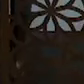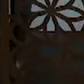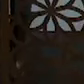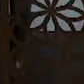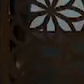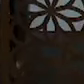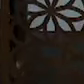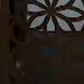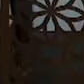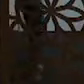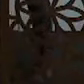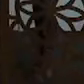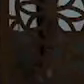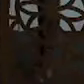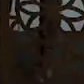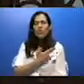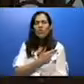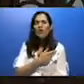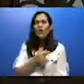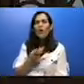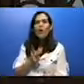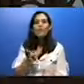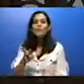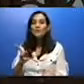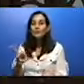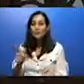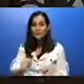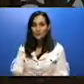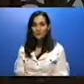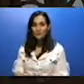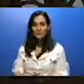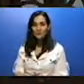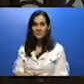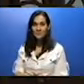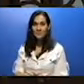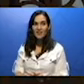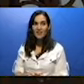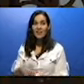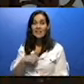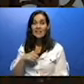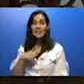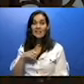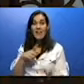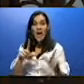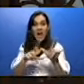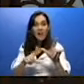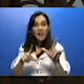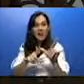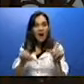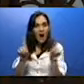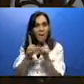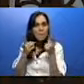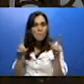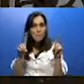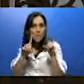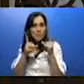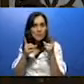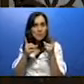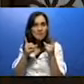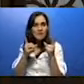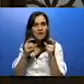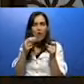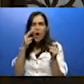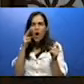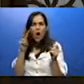bom então agora nós vamos continuar aqui nós temos a letra da música tá então